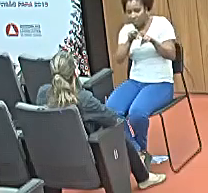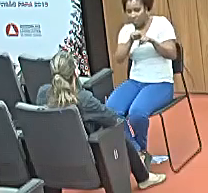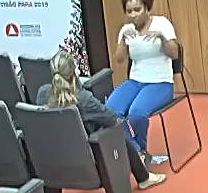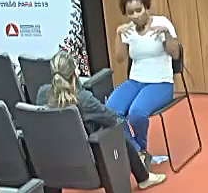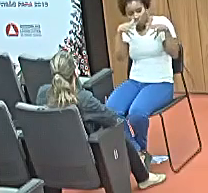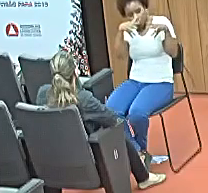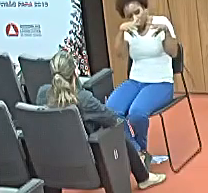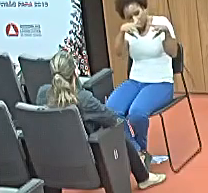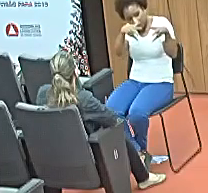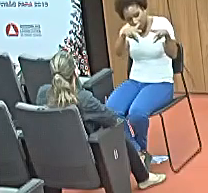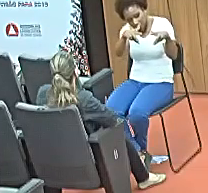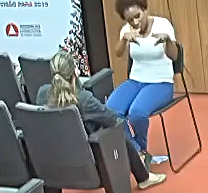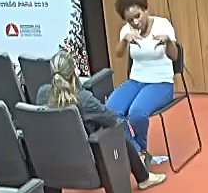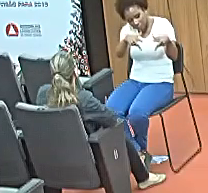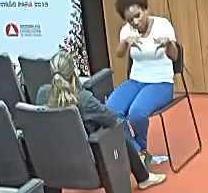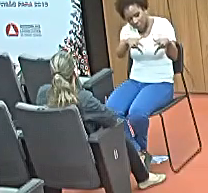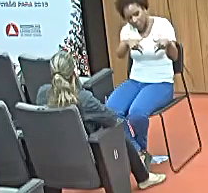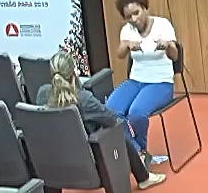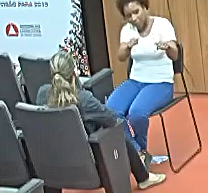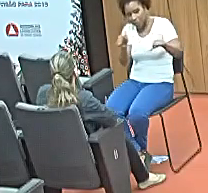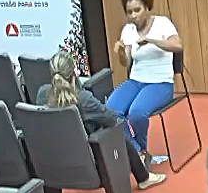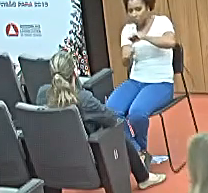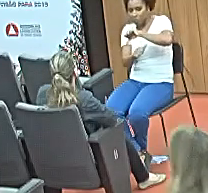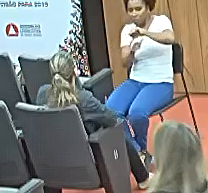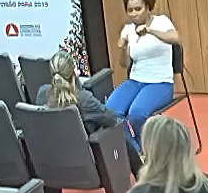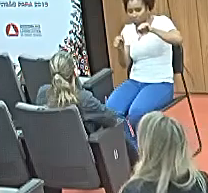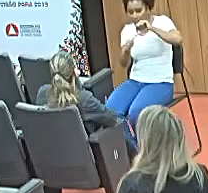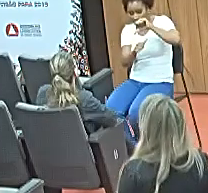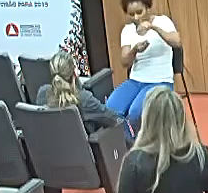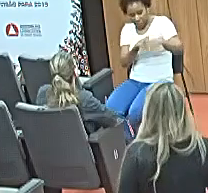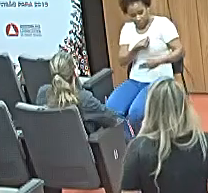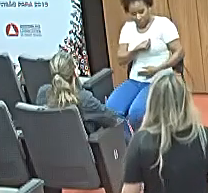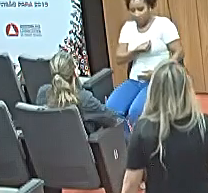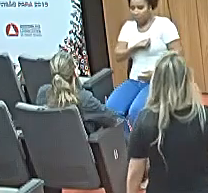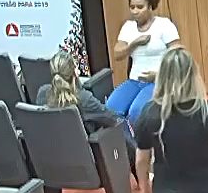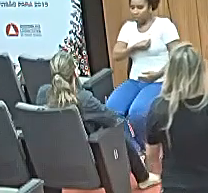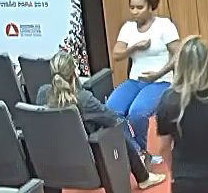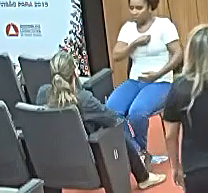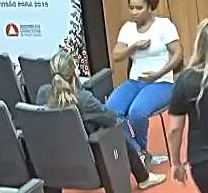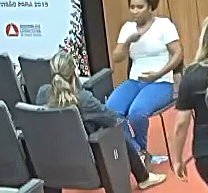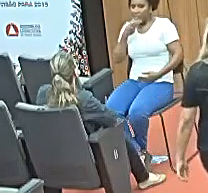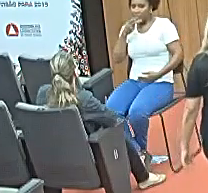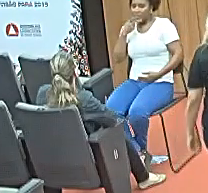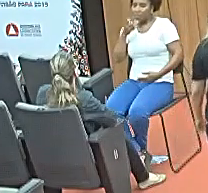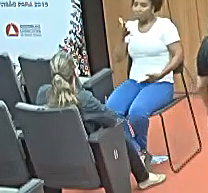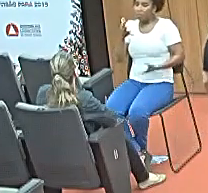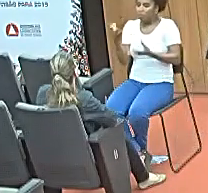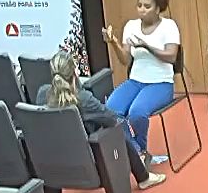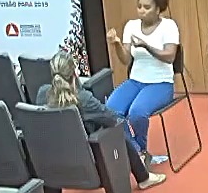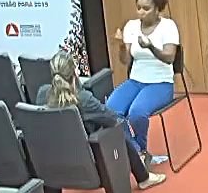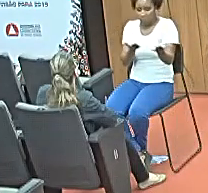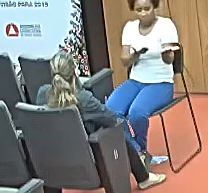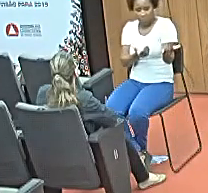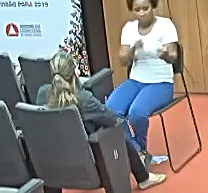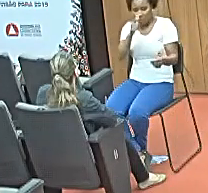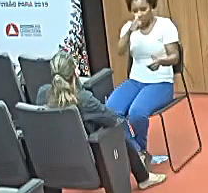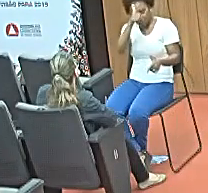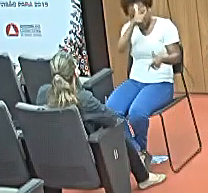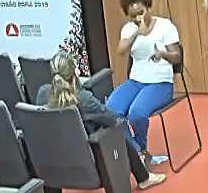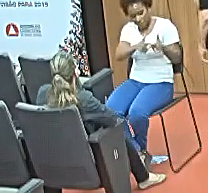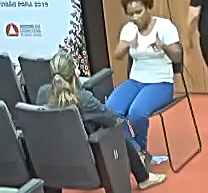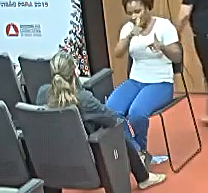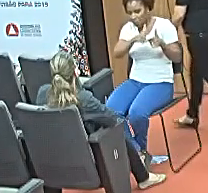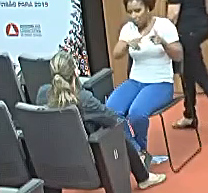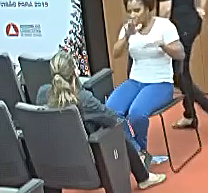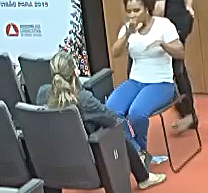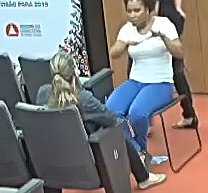possibilidade de mudança de vida porque muitas desses que cometem ato infracional na verdade a única